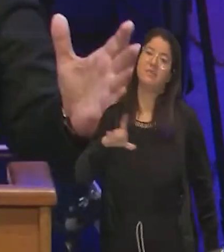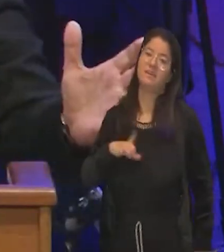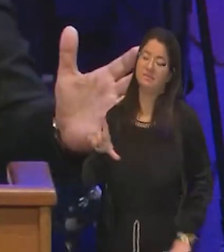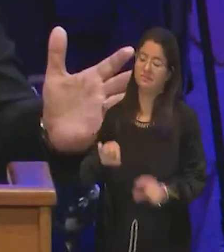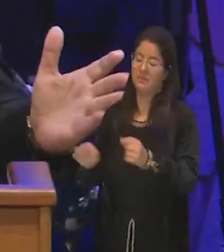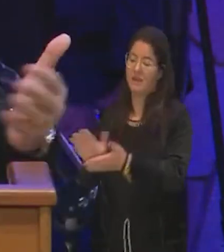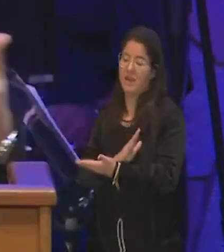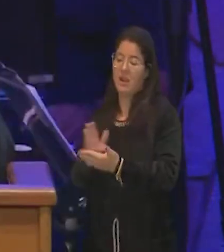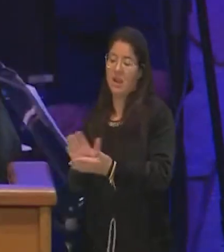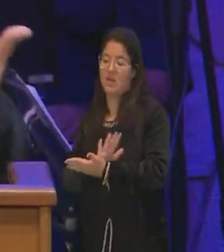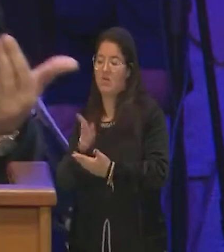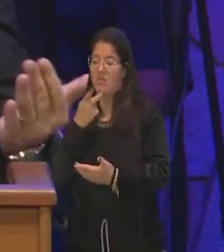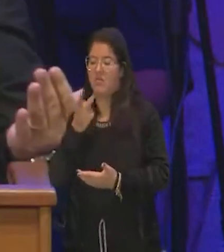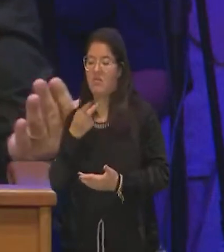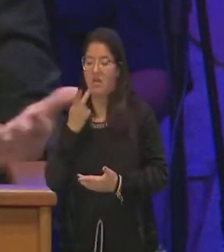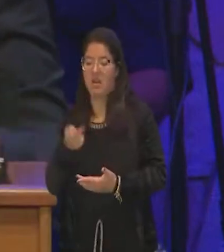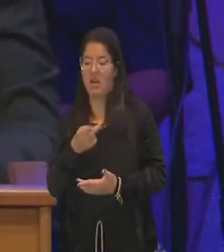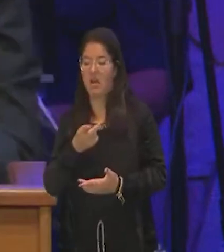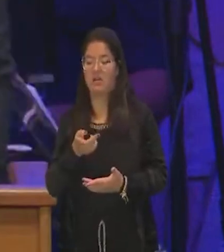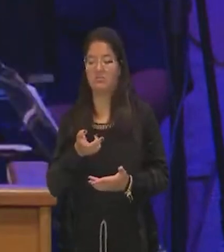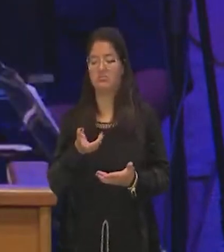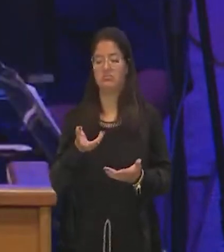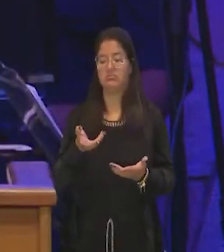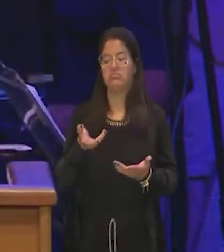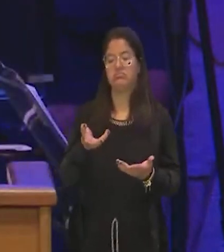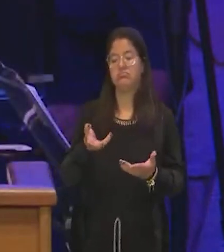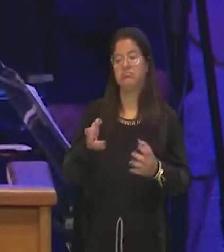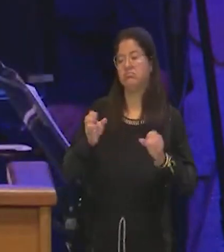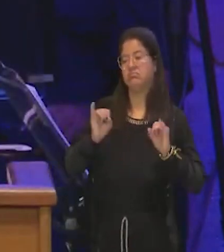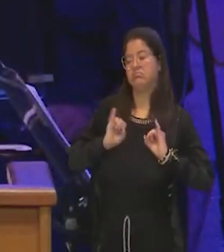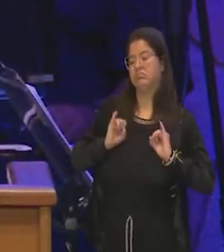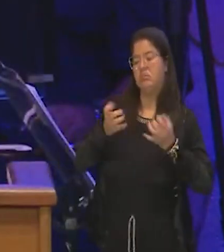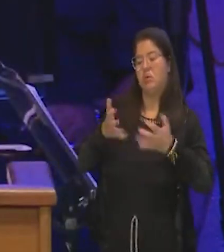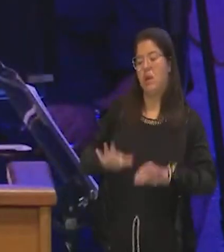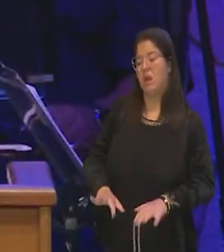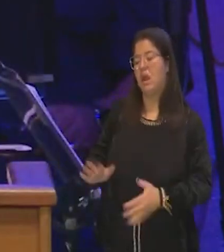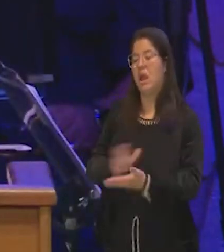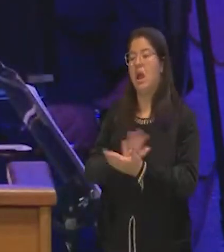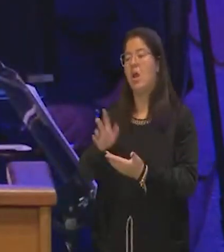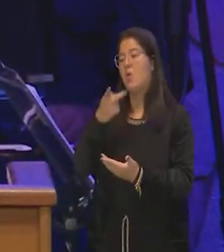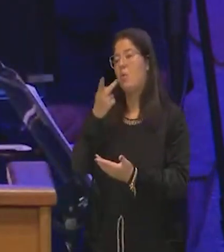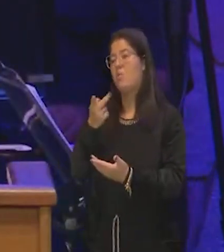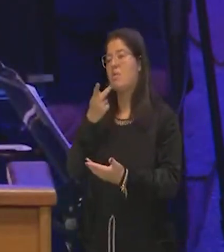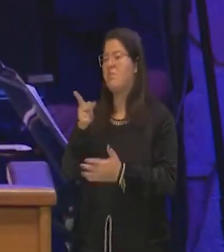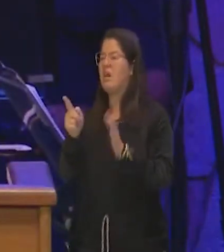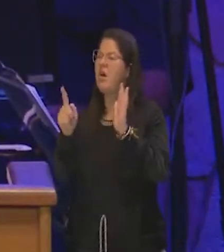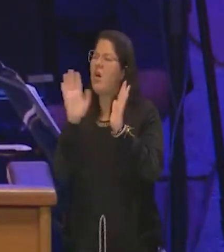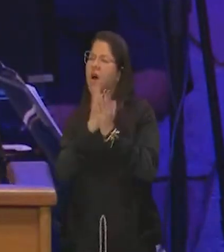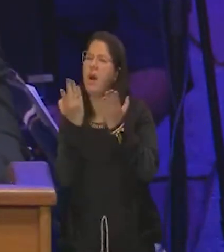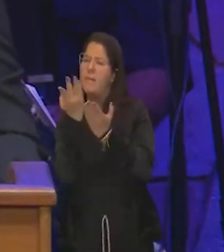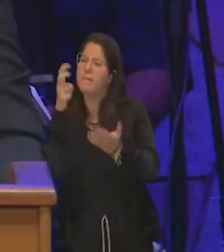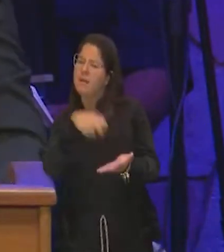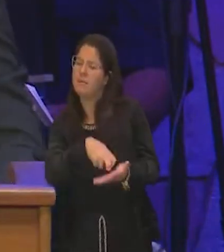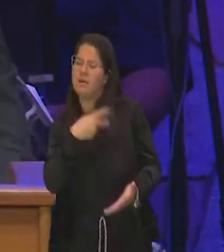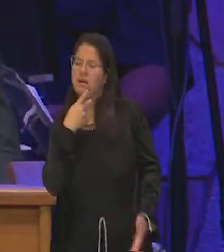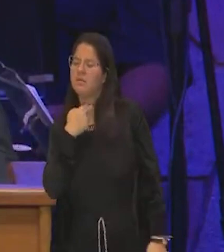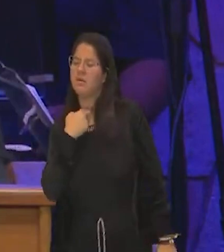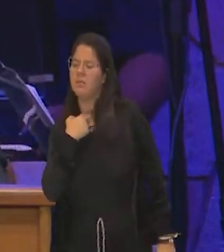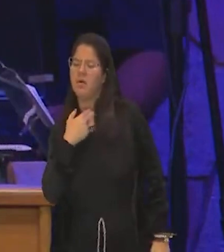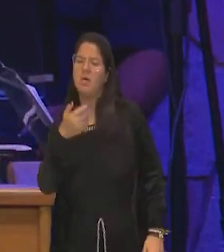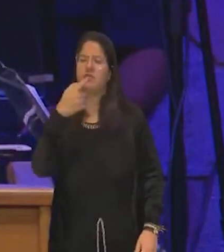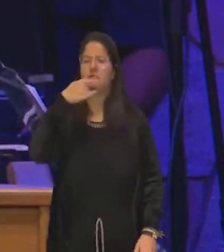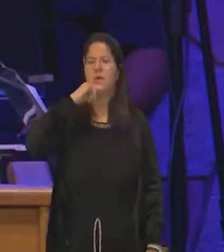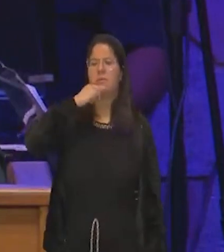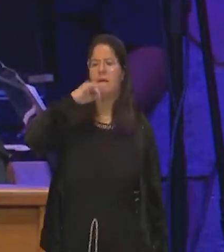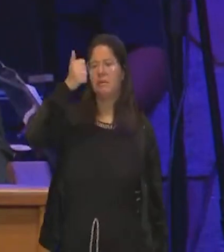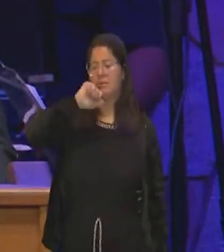vão se abster, não há problema algum. Alguns vão utilizar, a Bíblia condena a